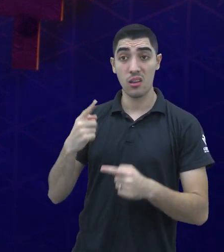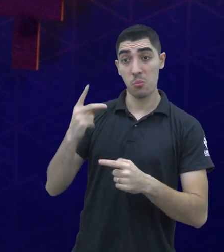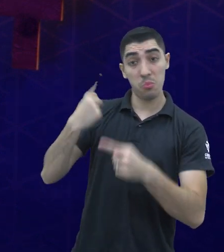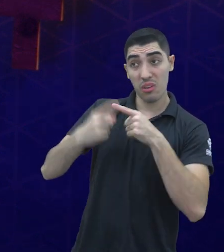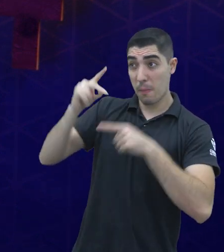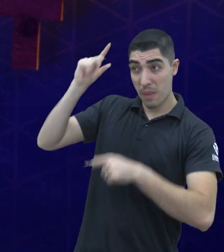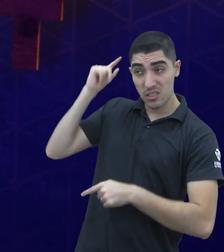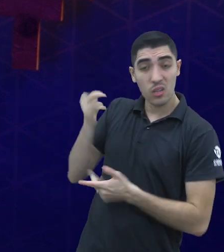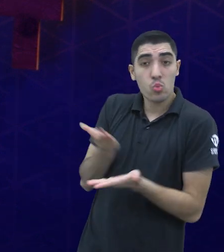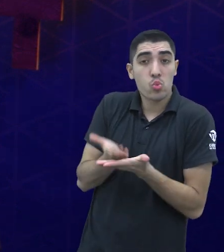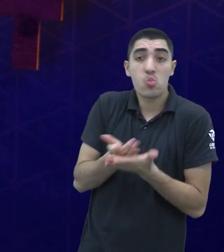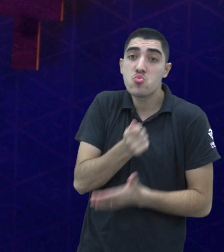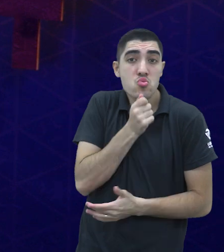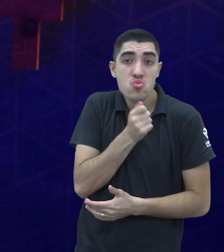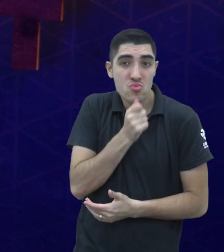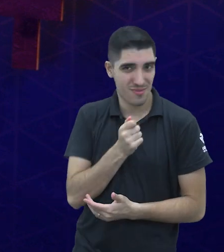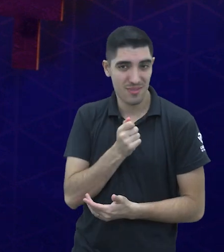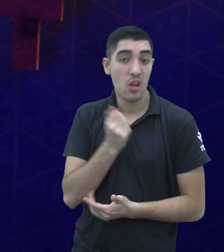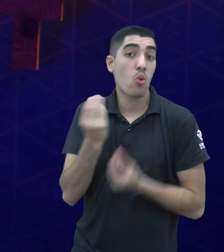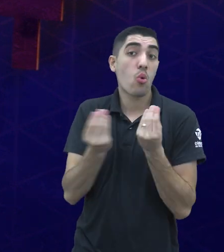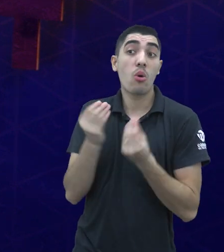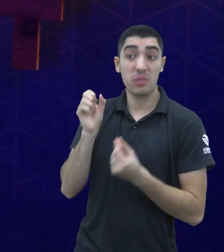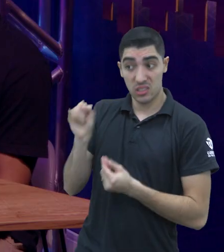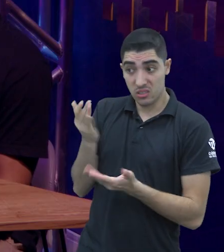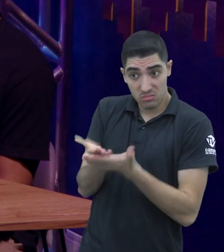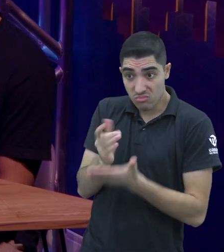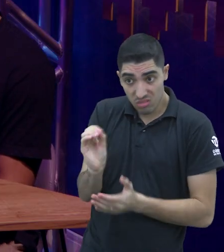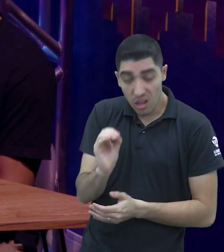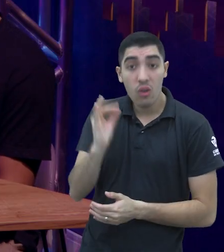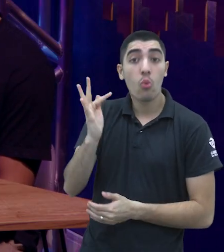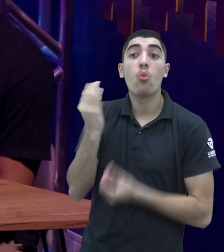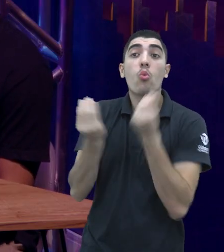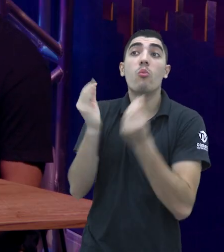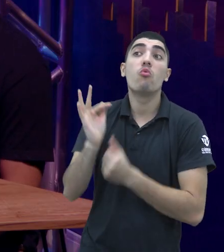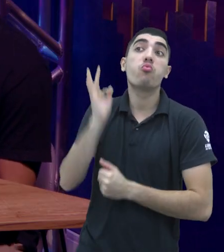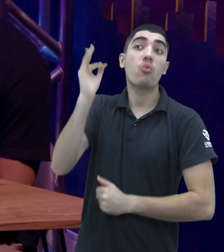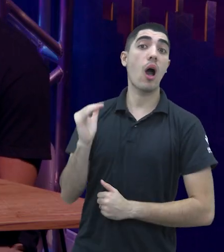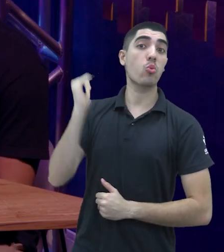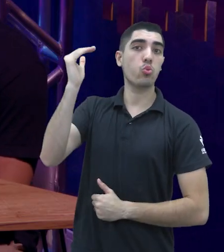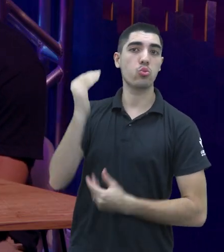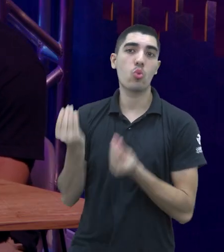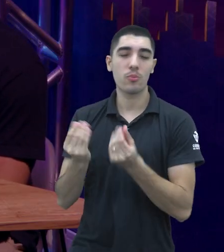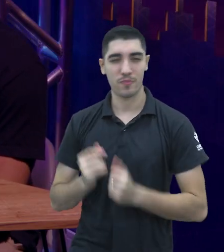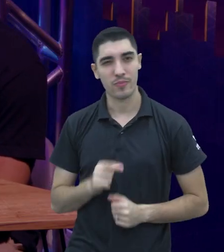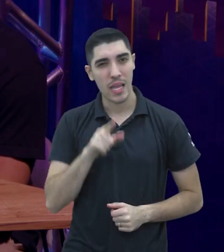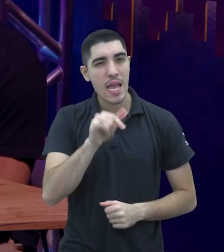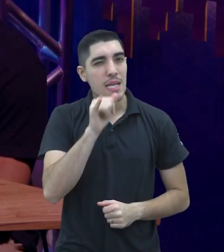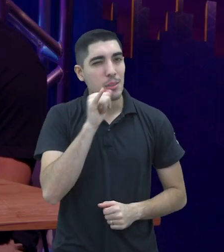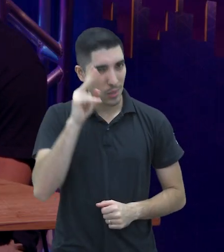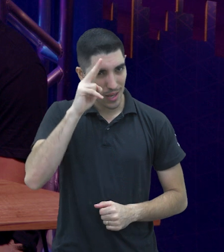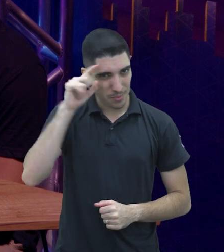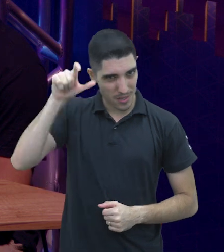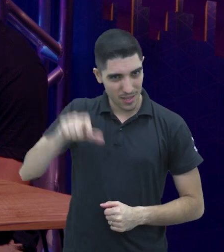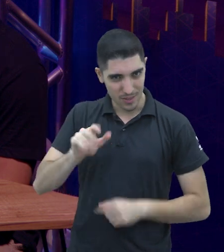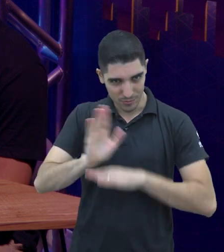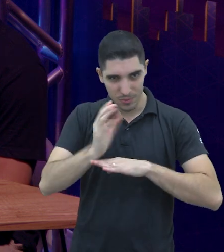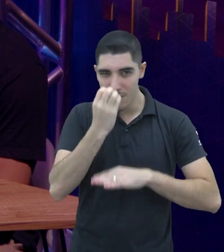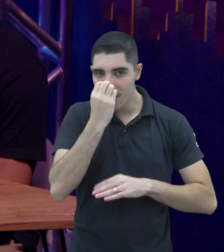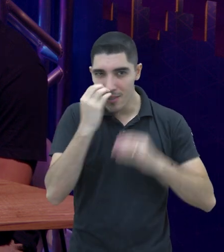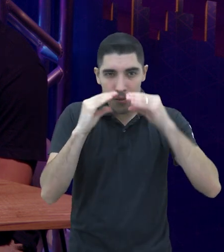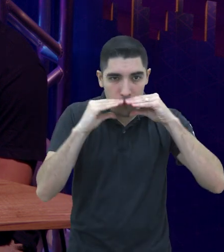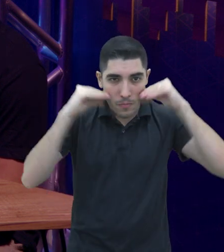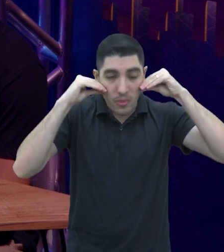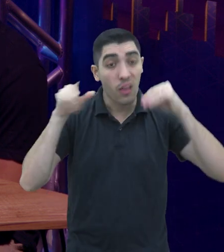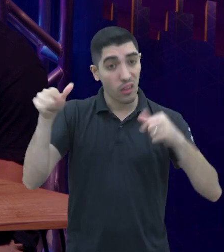acesso à educação, como que ela vai ser na vida adulta profissionalmente falando? Pois é, se a gente lembrar do Coringa, né, ele estava